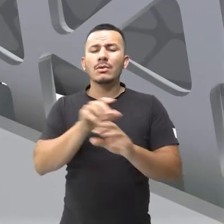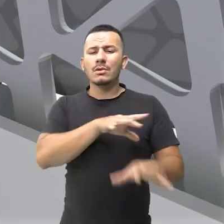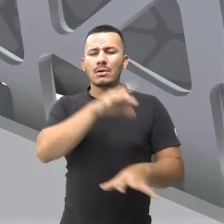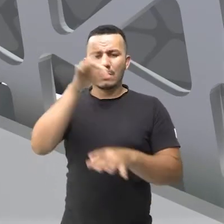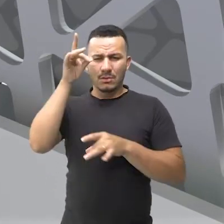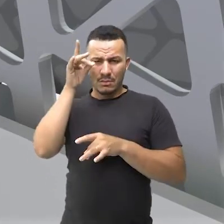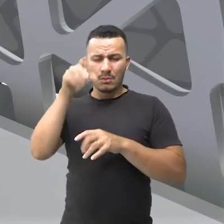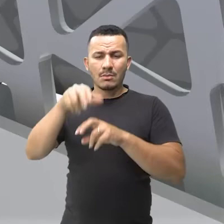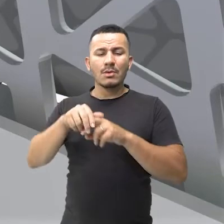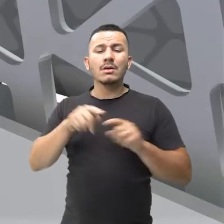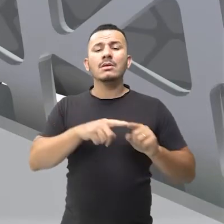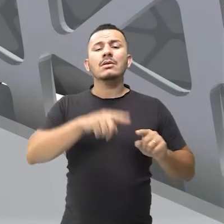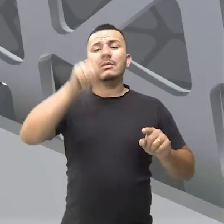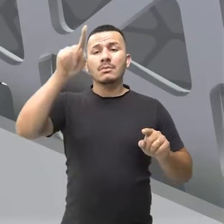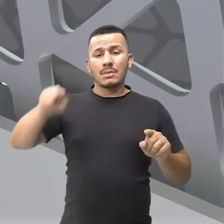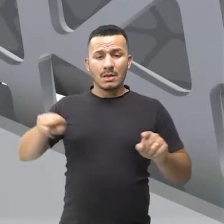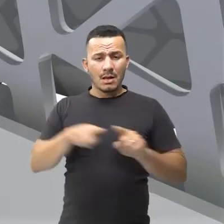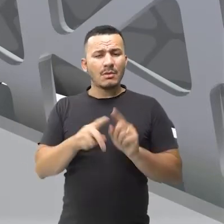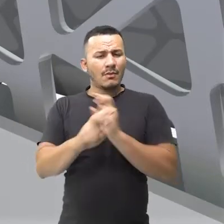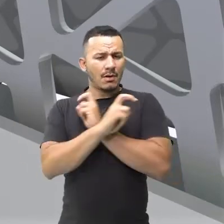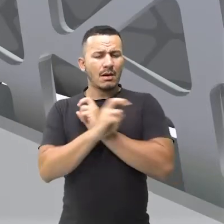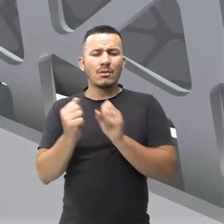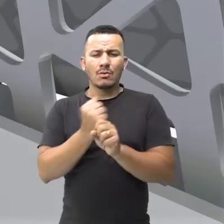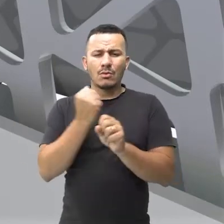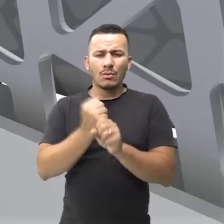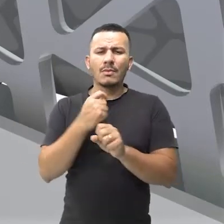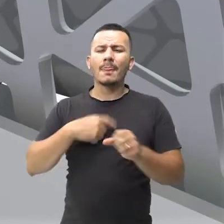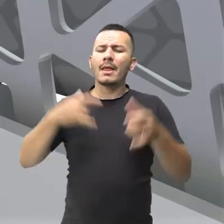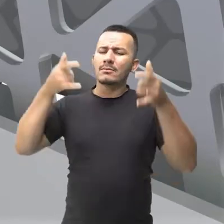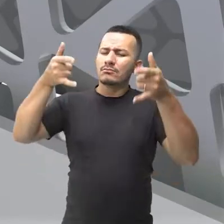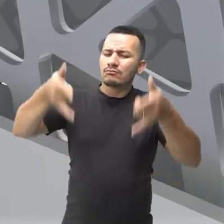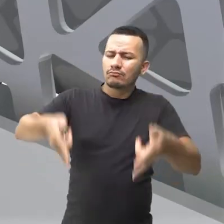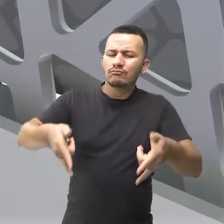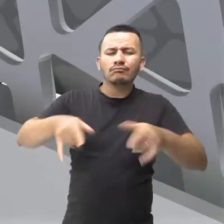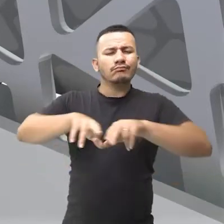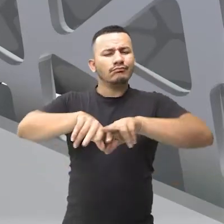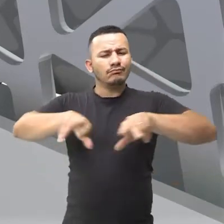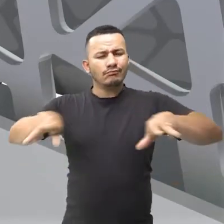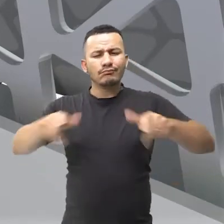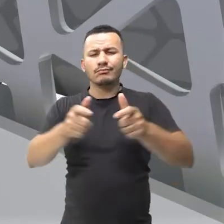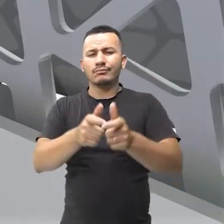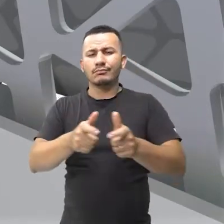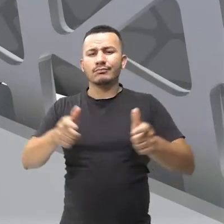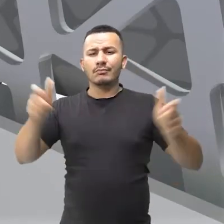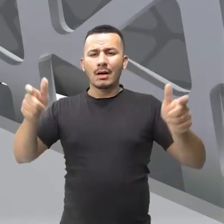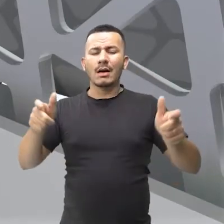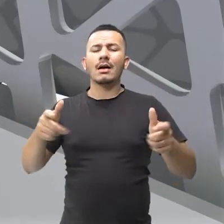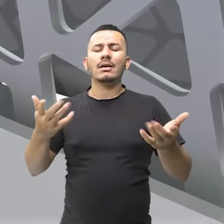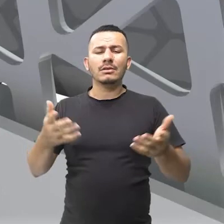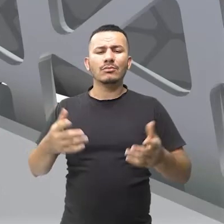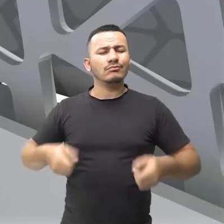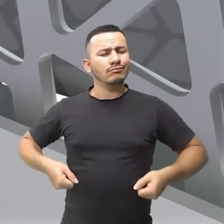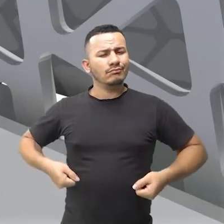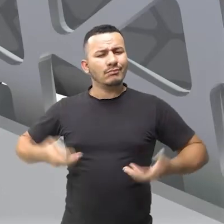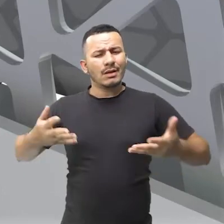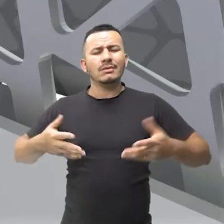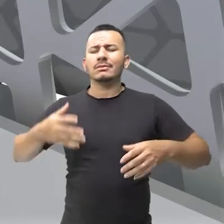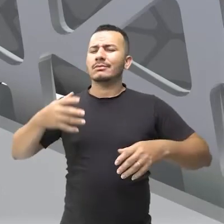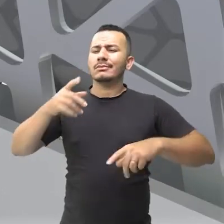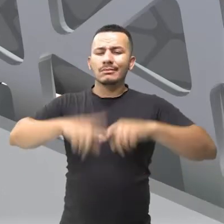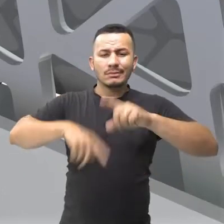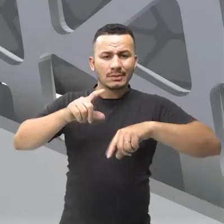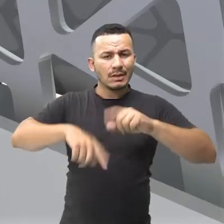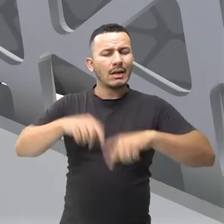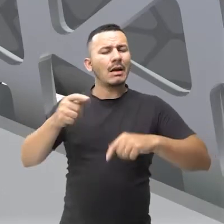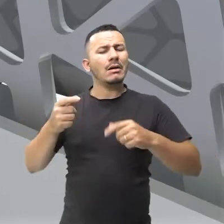faraós construíam pirâmides, ou seja, túmulos enormes. Geralmente levava toda a sua fortuna,